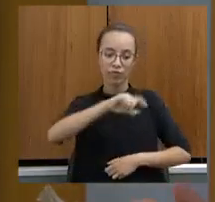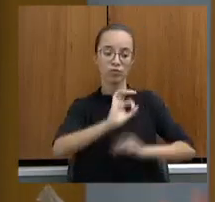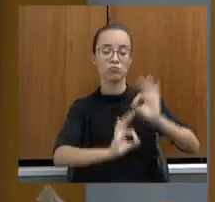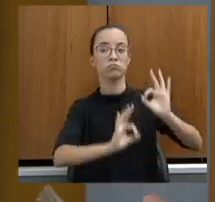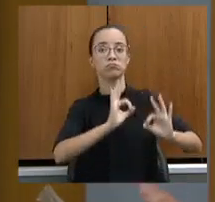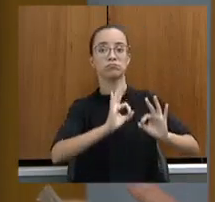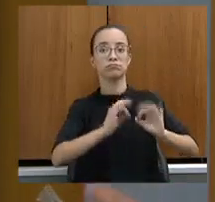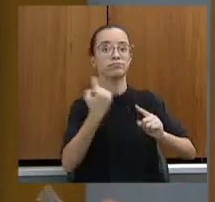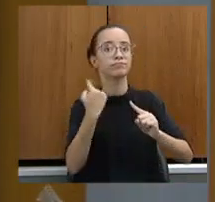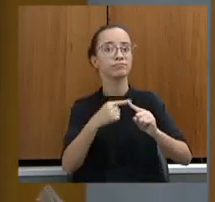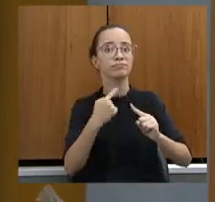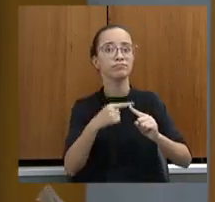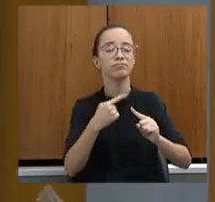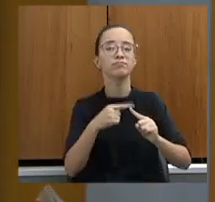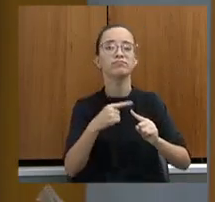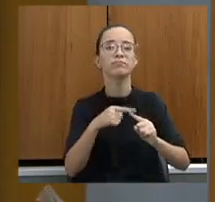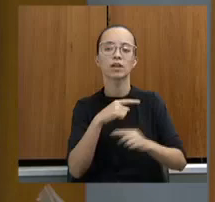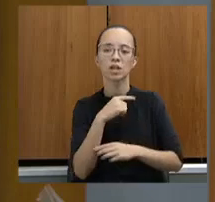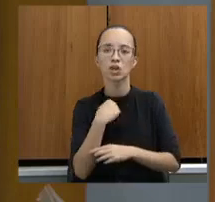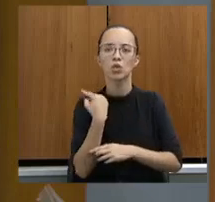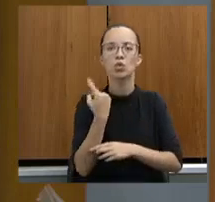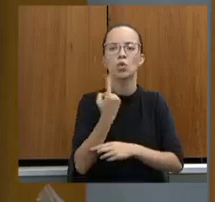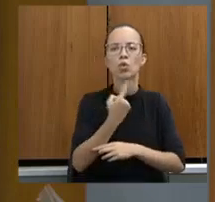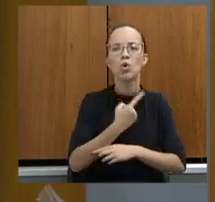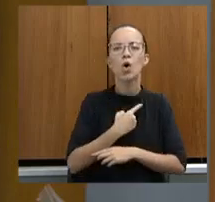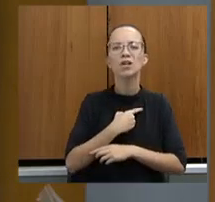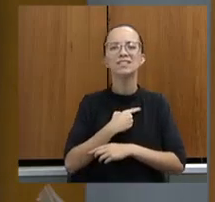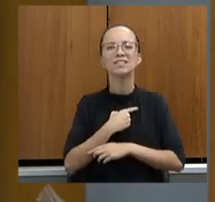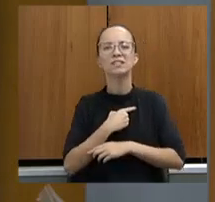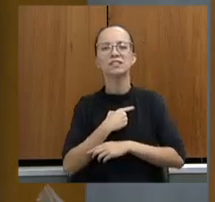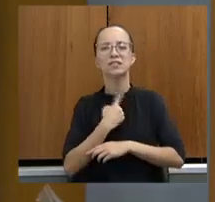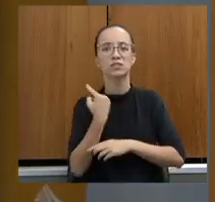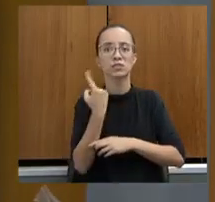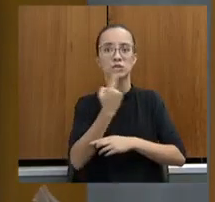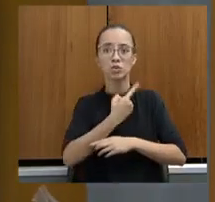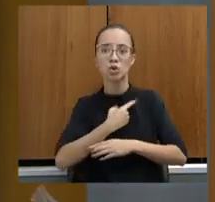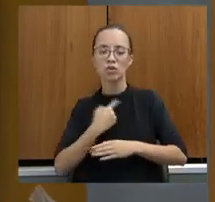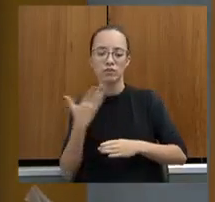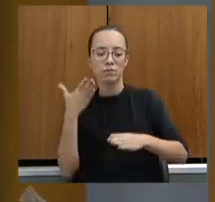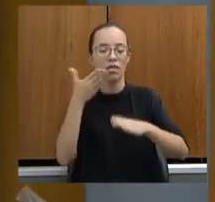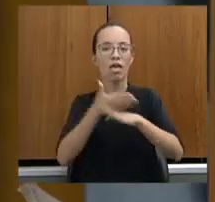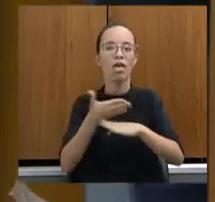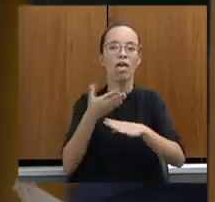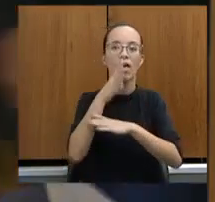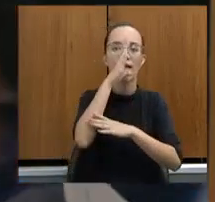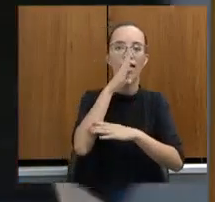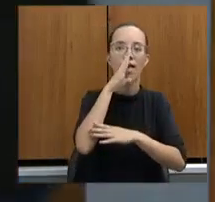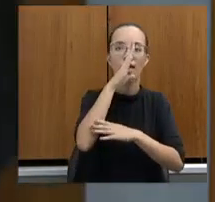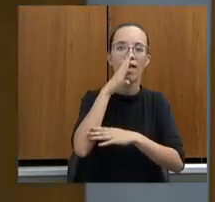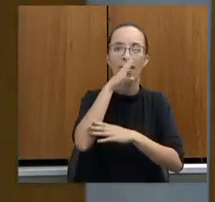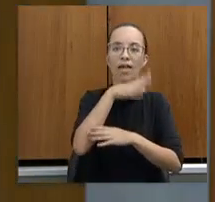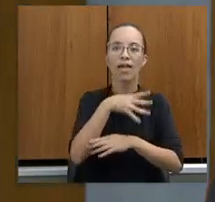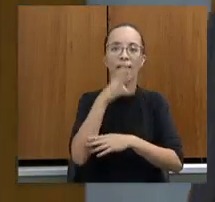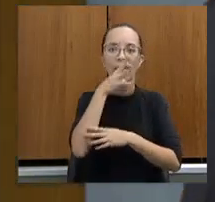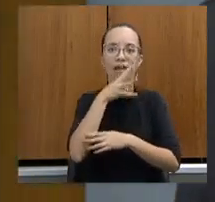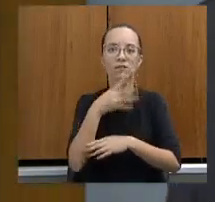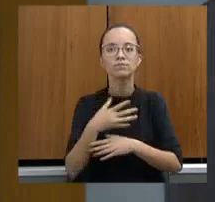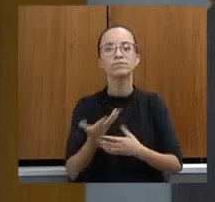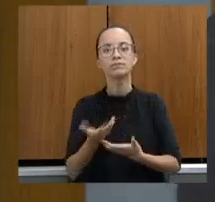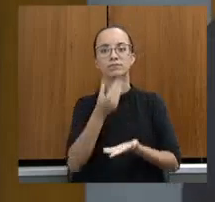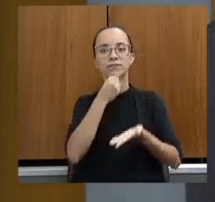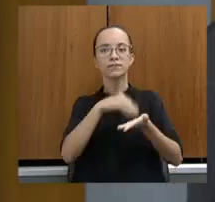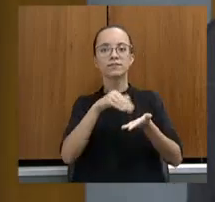nem algum desse momento nós extrapolamos o nosso limite entramos na Seara dele que não era da nossa permissão secretária eu queria